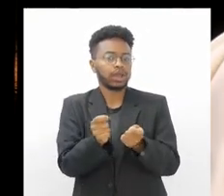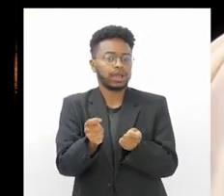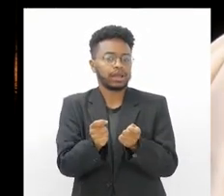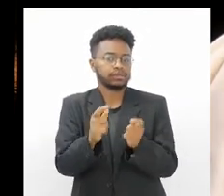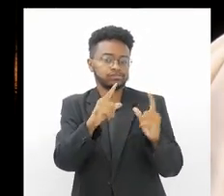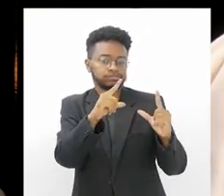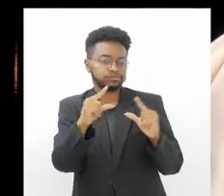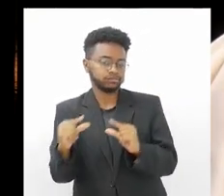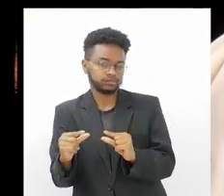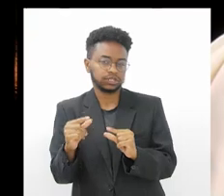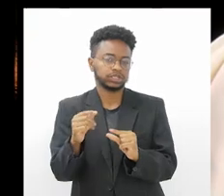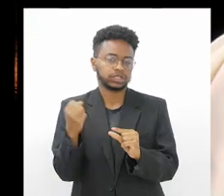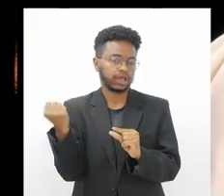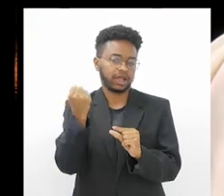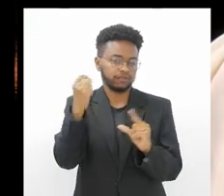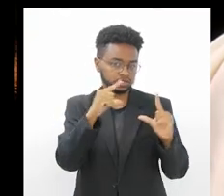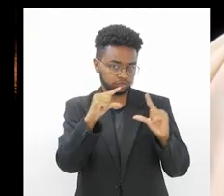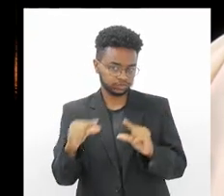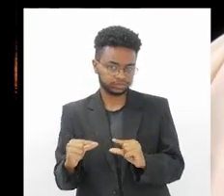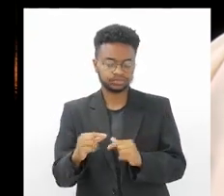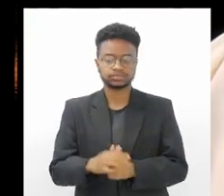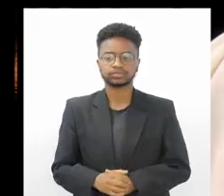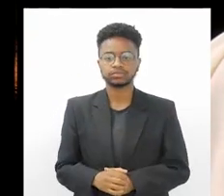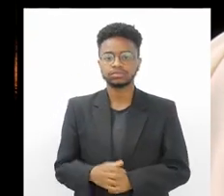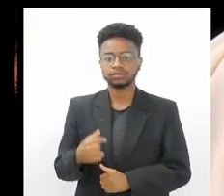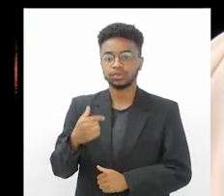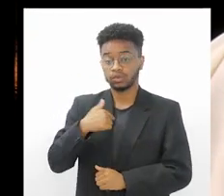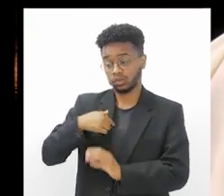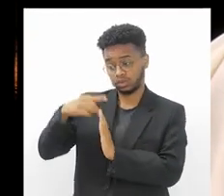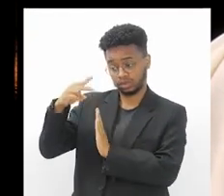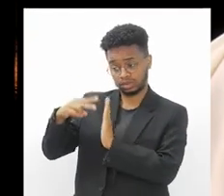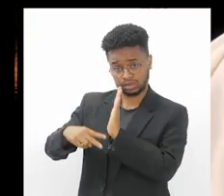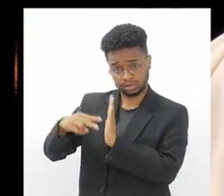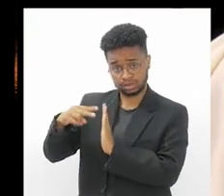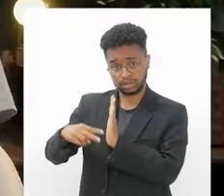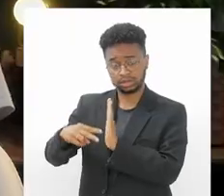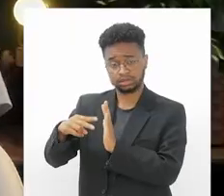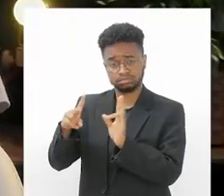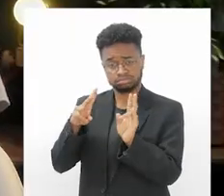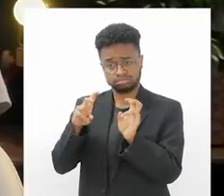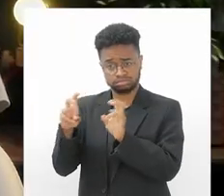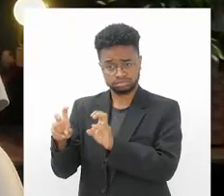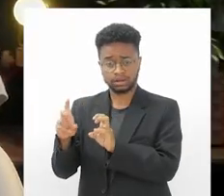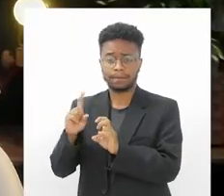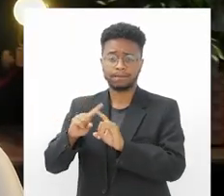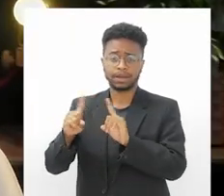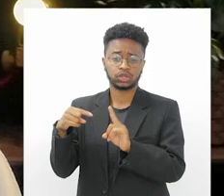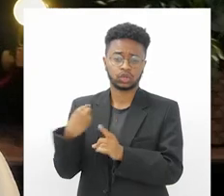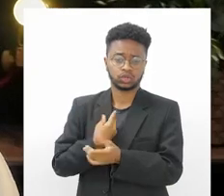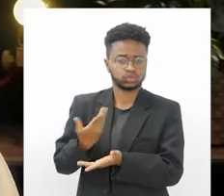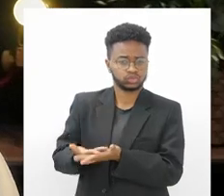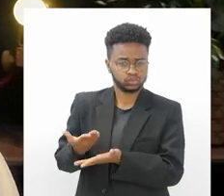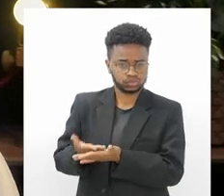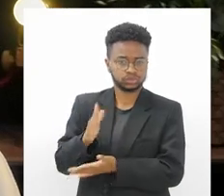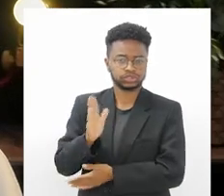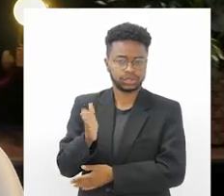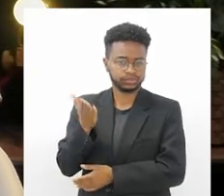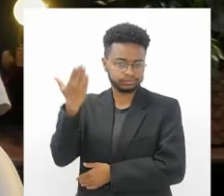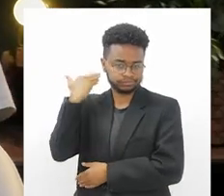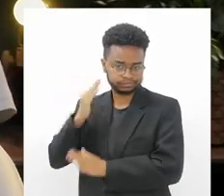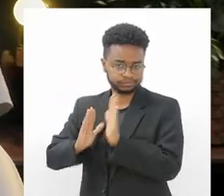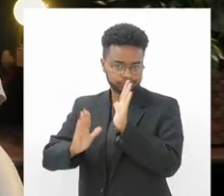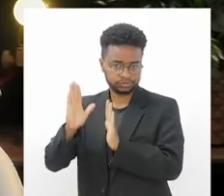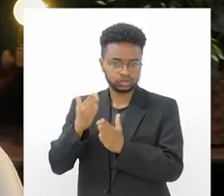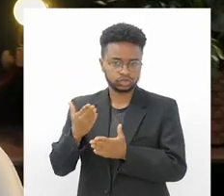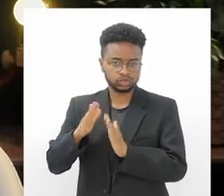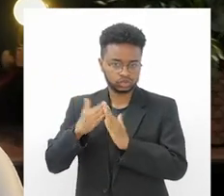se torne menos grave. Grave. Né? Leigo na matéria, professor, mas por aquilo que a gente já estudou, né, na nossa